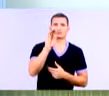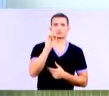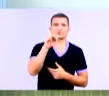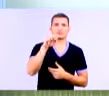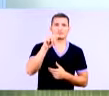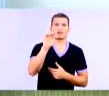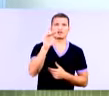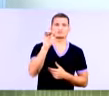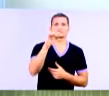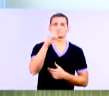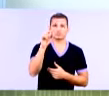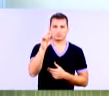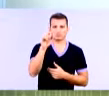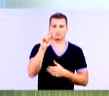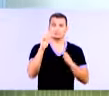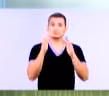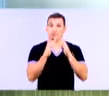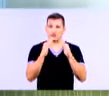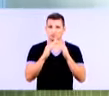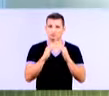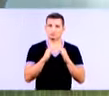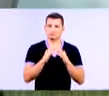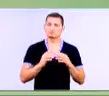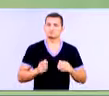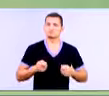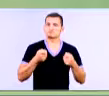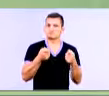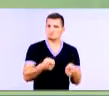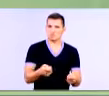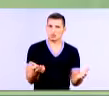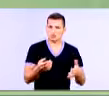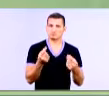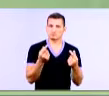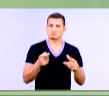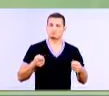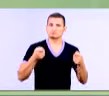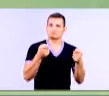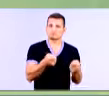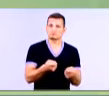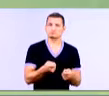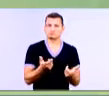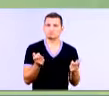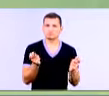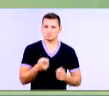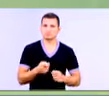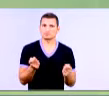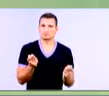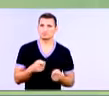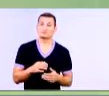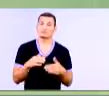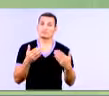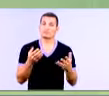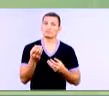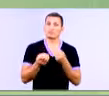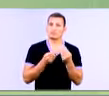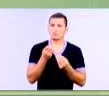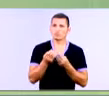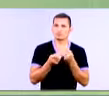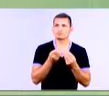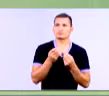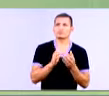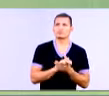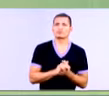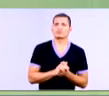coisa que vale a pena investir agora, tá, gente? Então, como é que ficaria, então, esse var, idade, 2